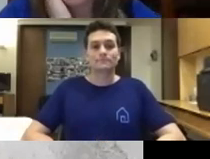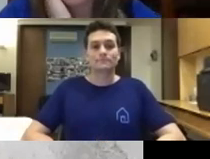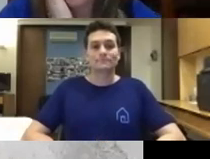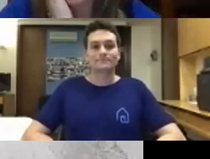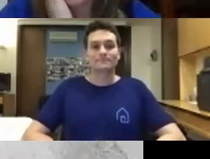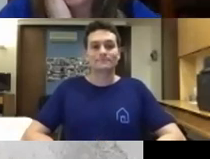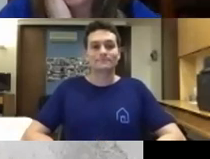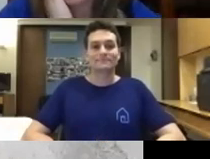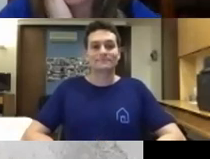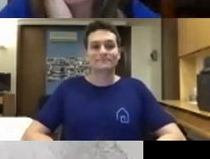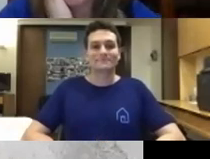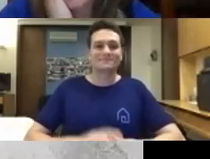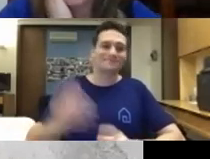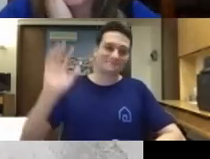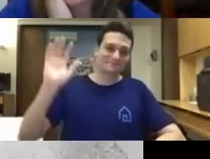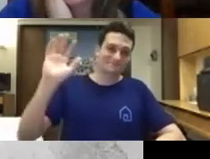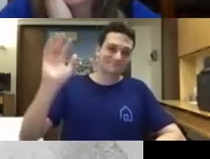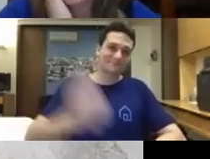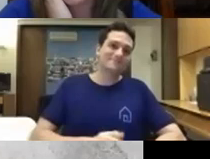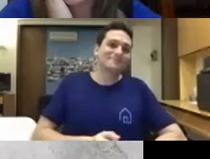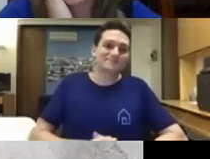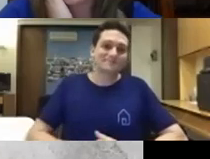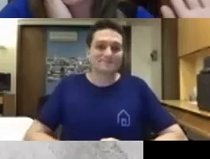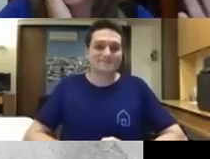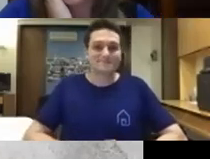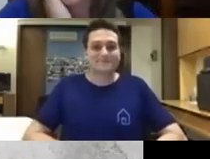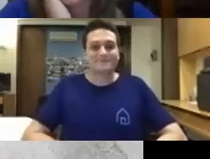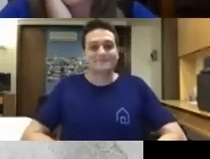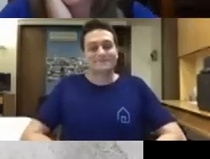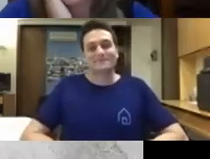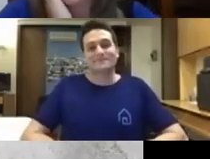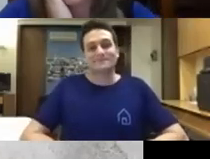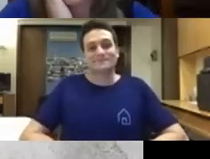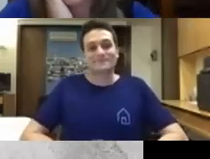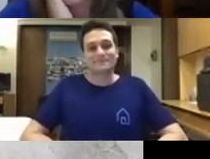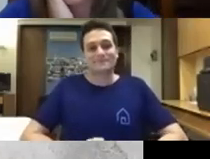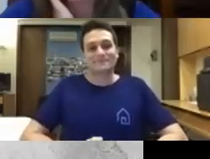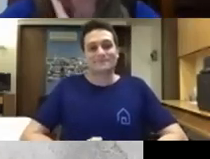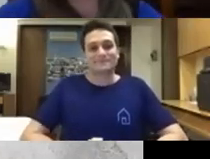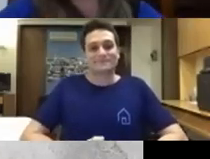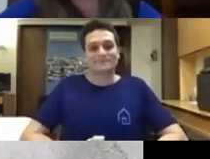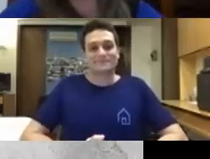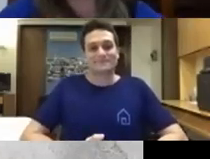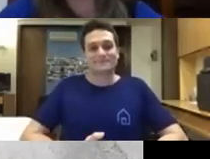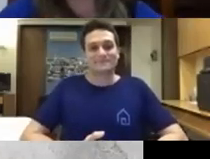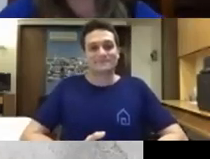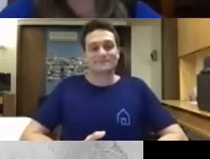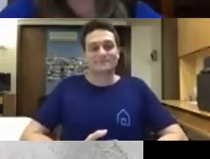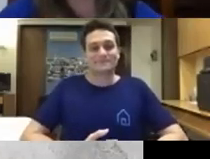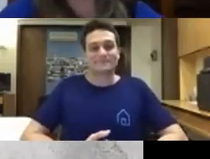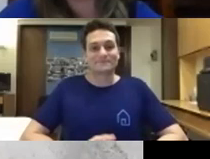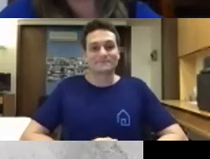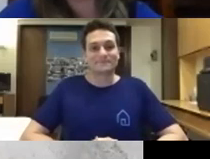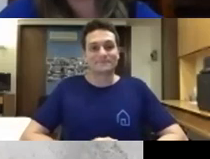próximas semanas. E era isso. Muito bom, muito bom. Valeu, valeu, turma. Sigam lá no Instagram o